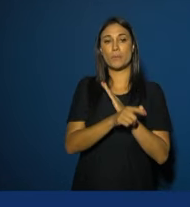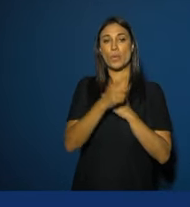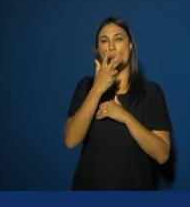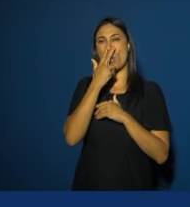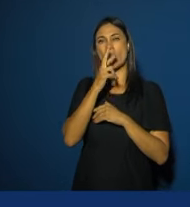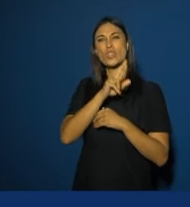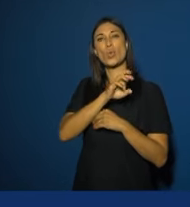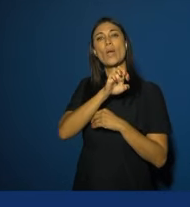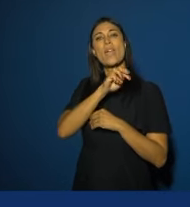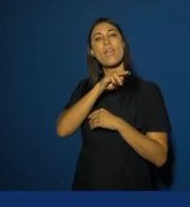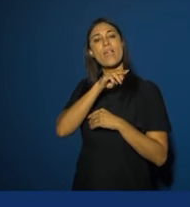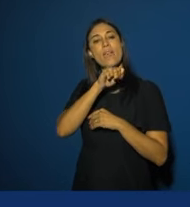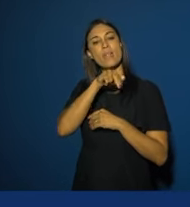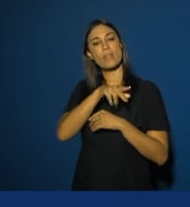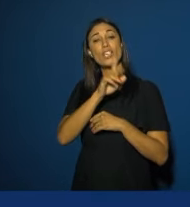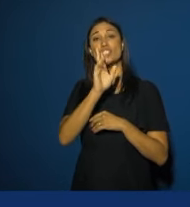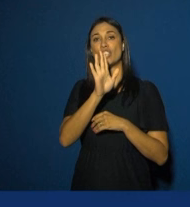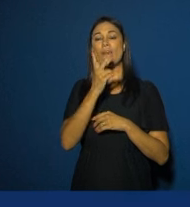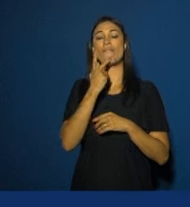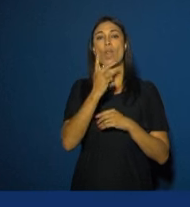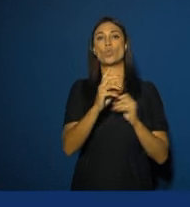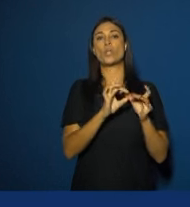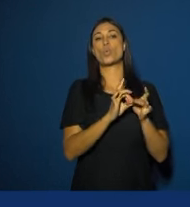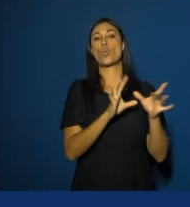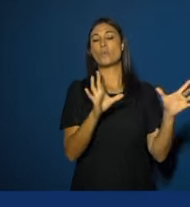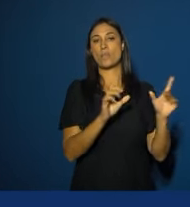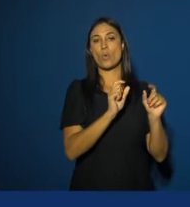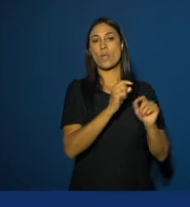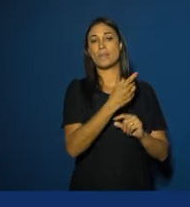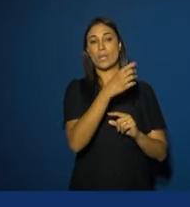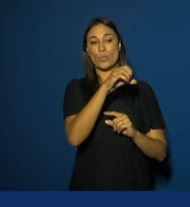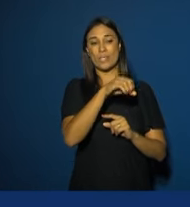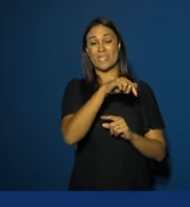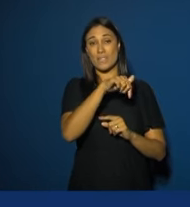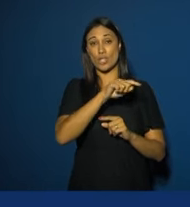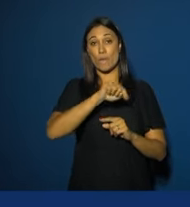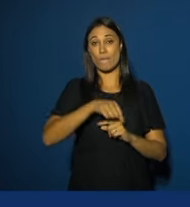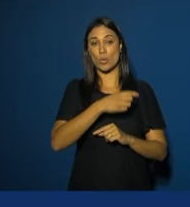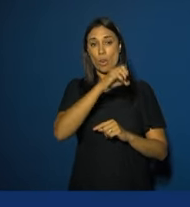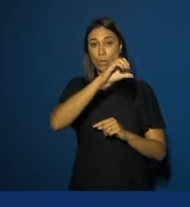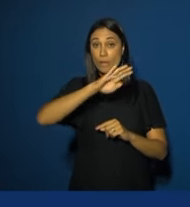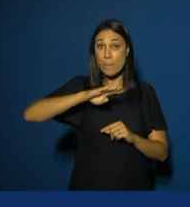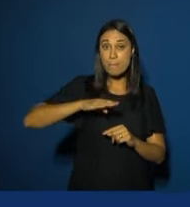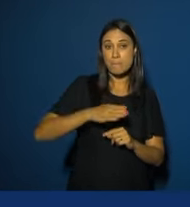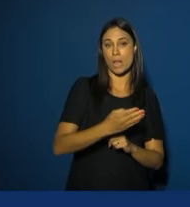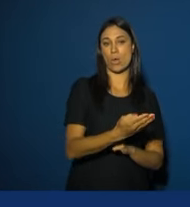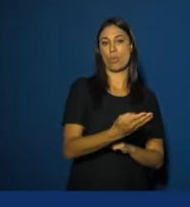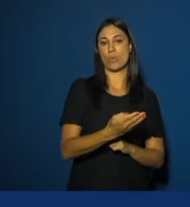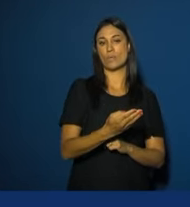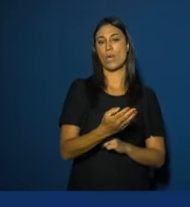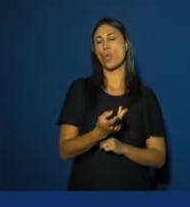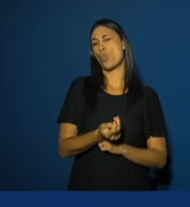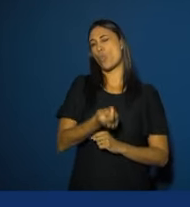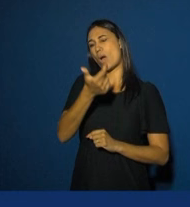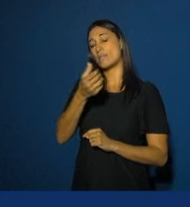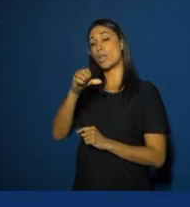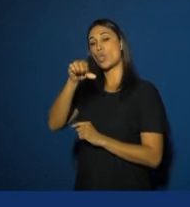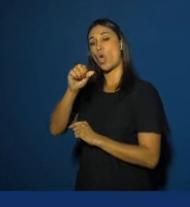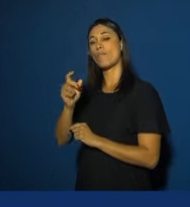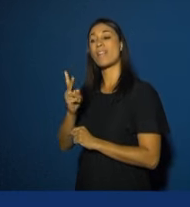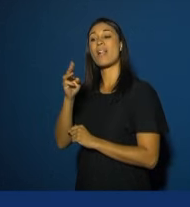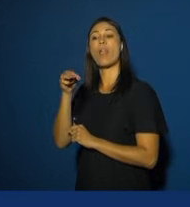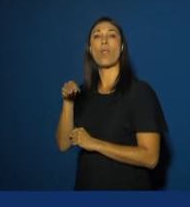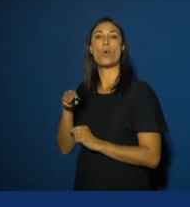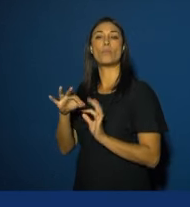acho que falou aqui bastante das concessões, 107,9 bilhões, quase 9 mil